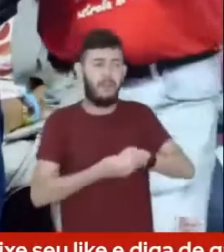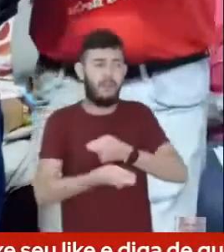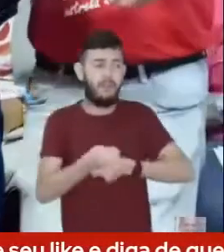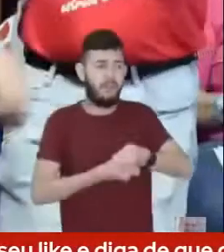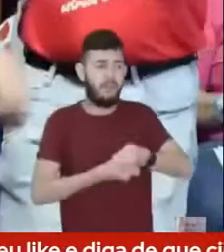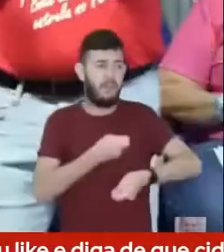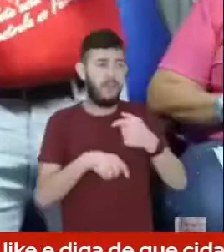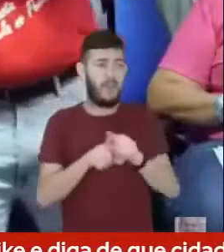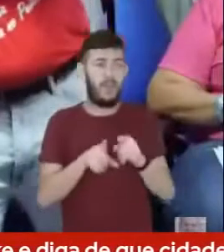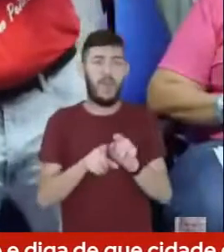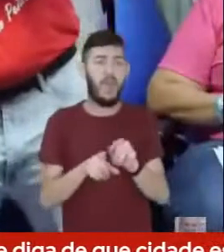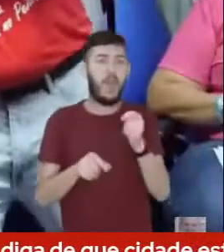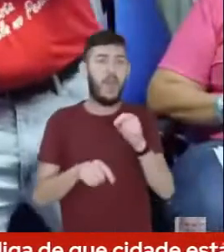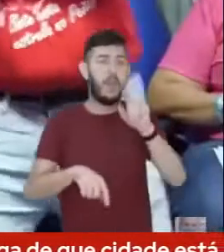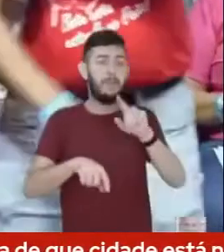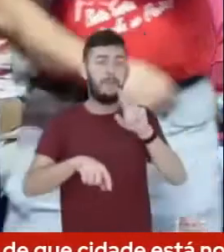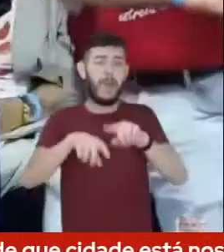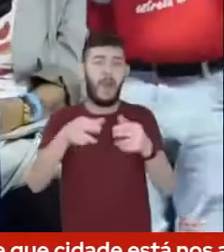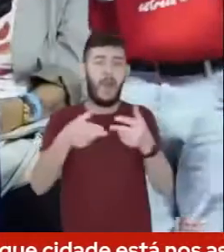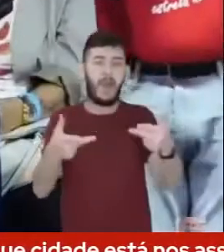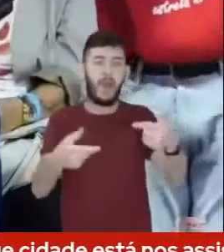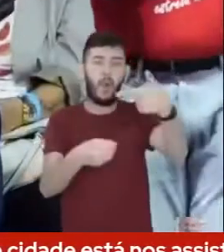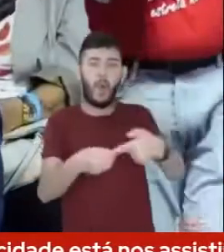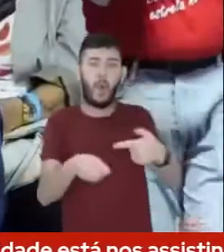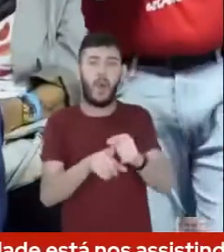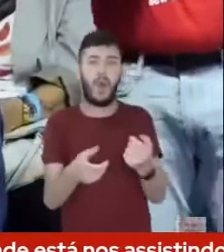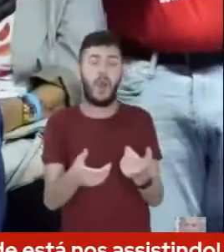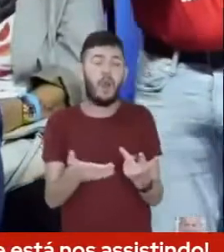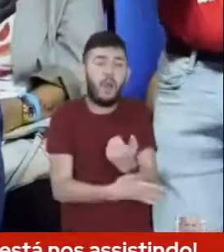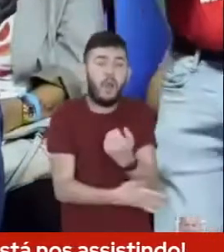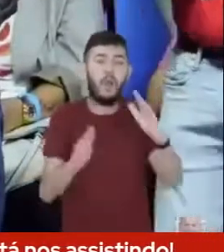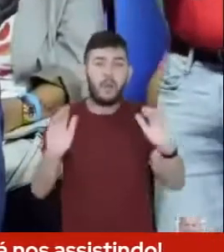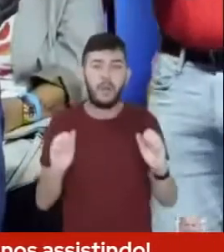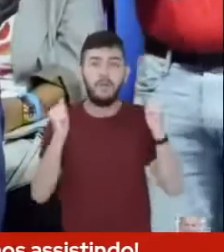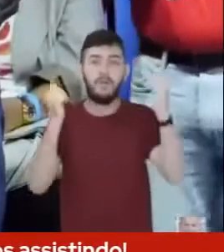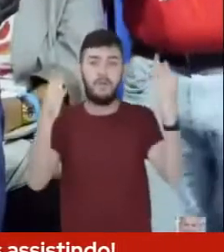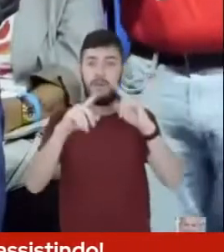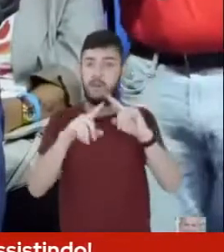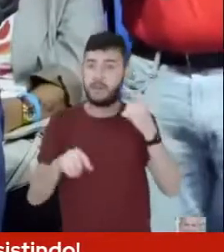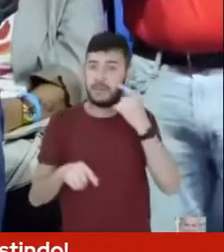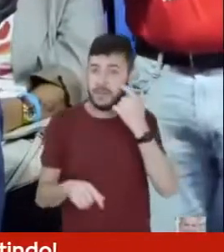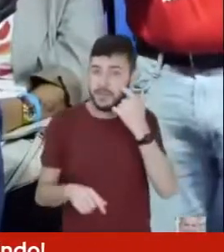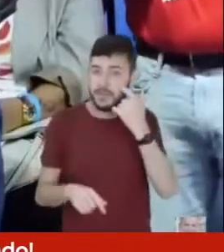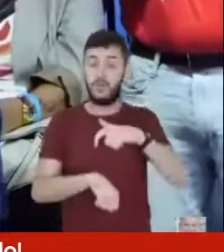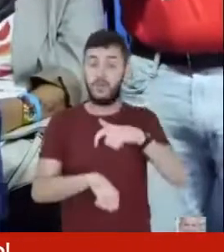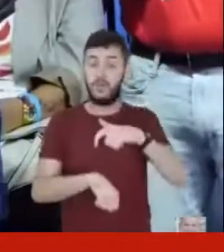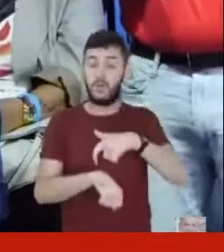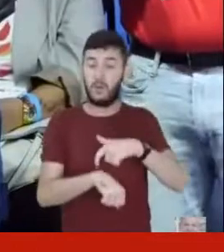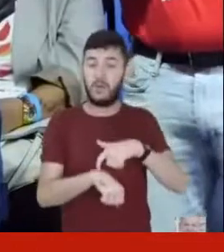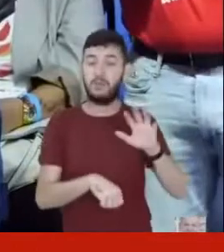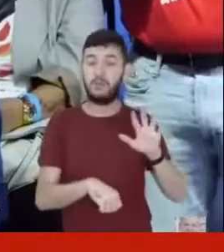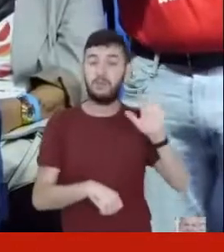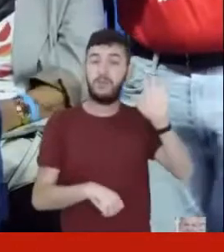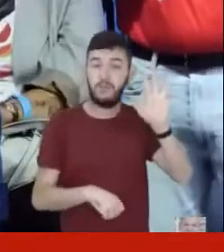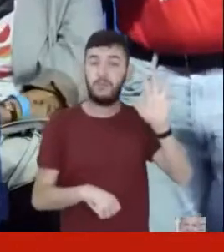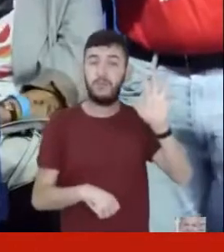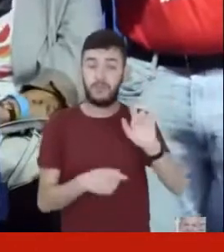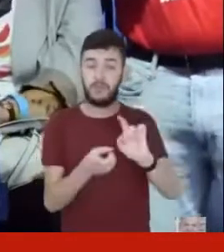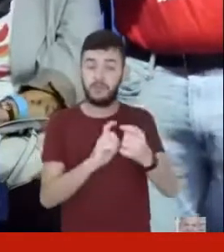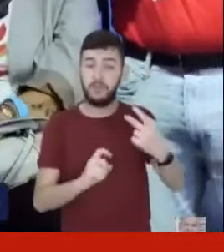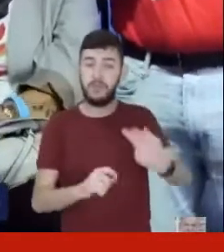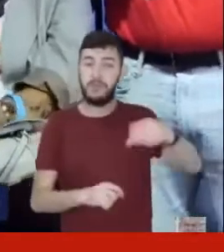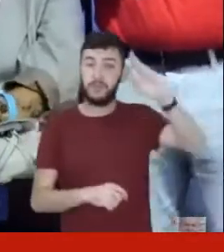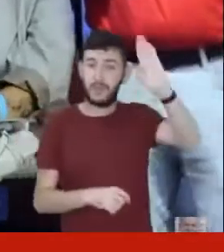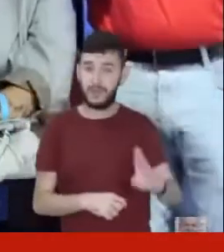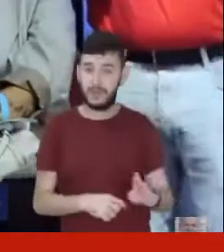apesar do barril do petróleo ter batido 140 dólares, nós tivemos um preço justo da gasolina, do